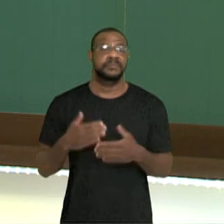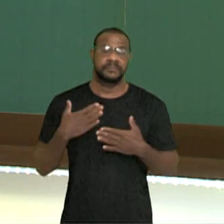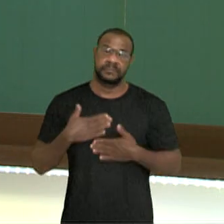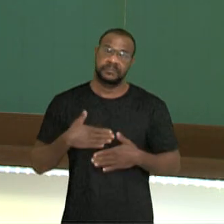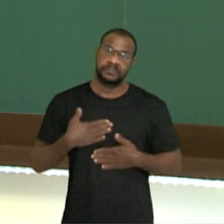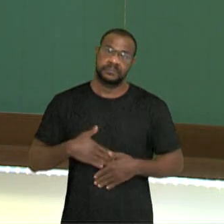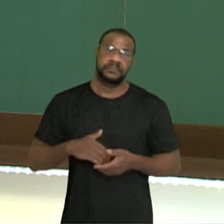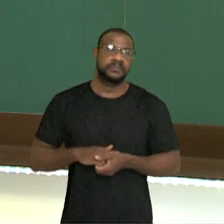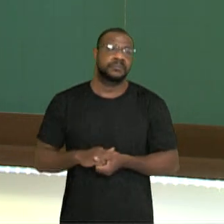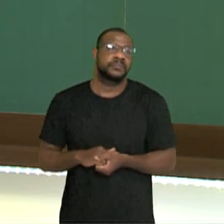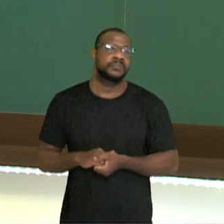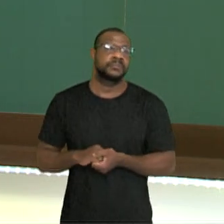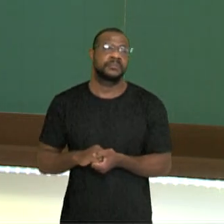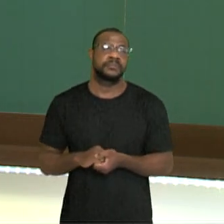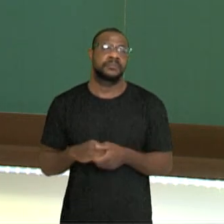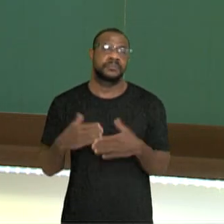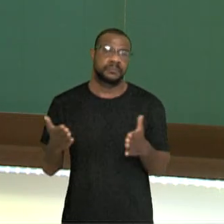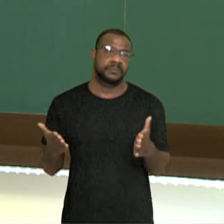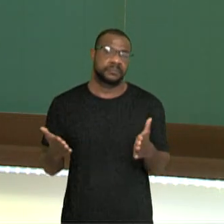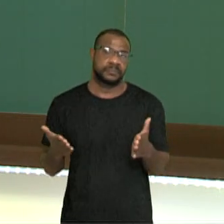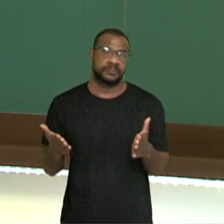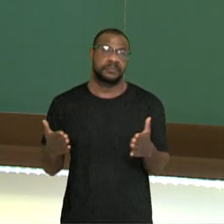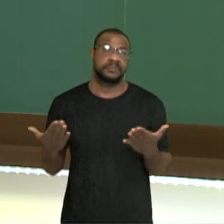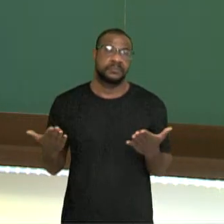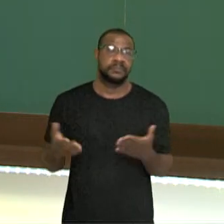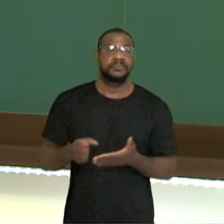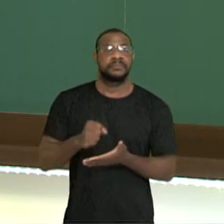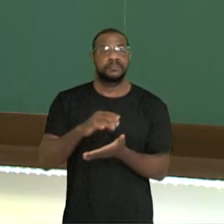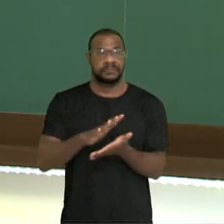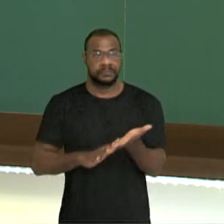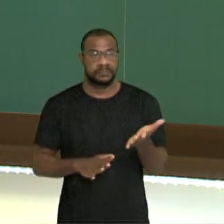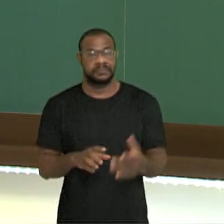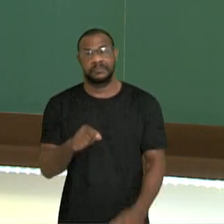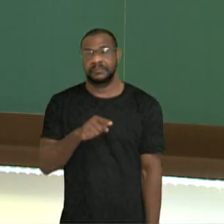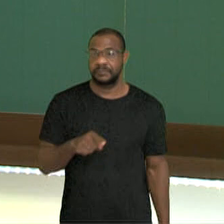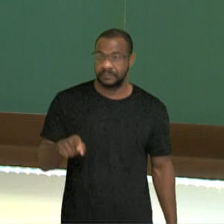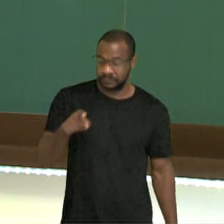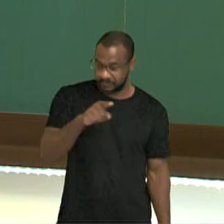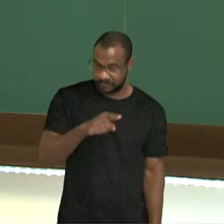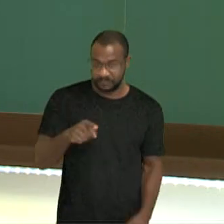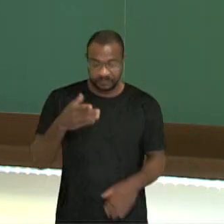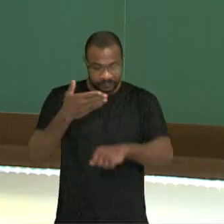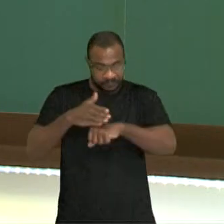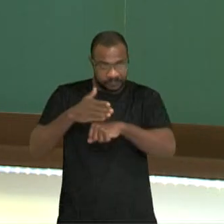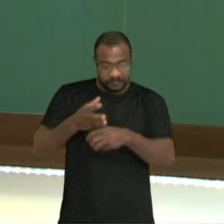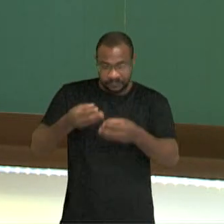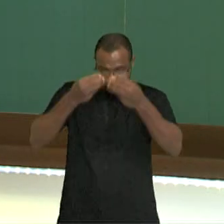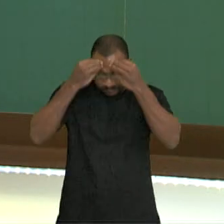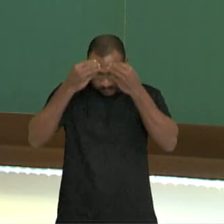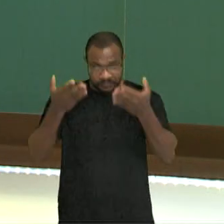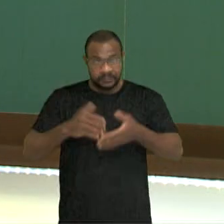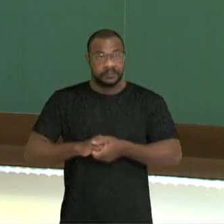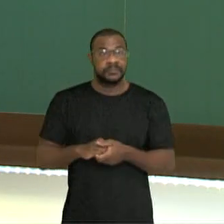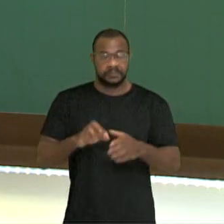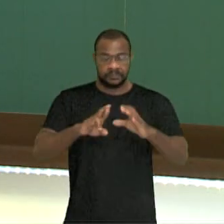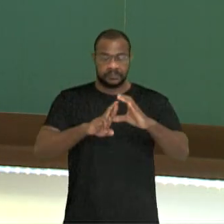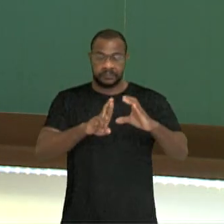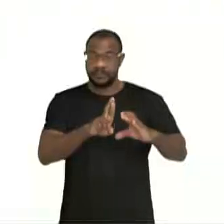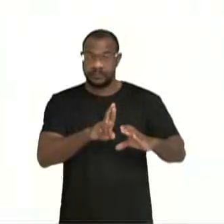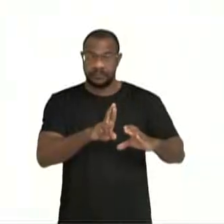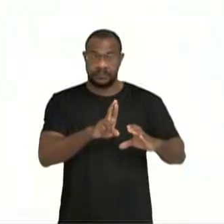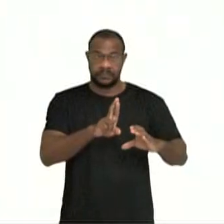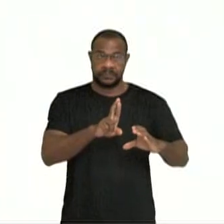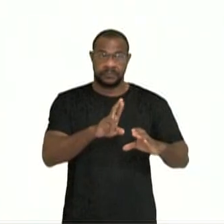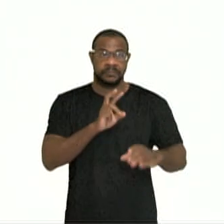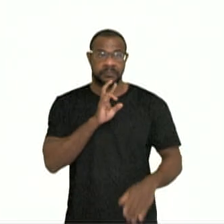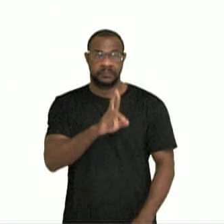Tranquilo, gente? Esse exercício era para ambientação da fórmula de vocês. Então aqui a gente já tem que o raio, portanto, é 4 centímetros, né?